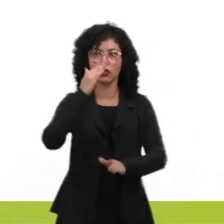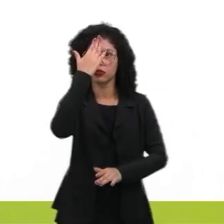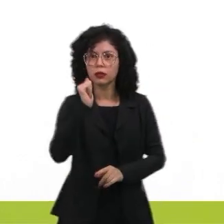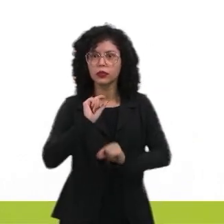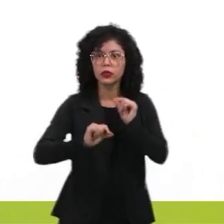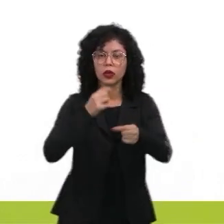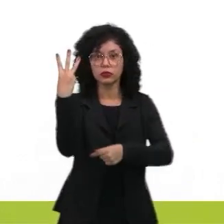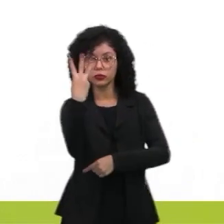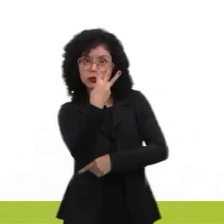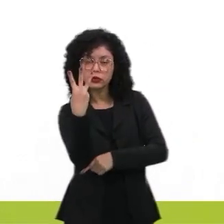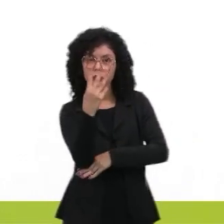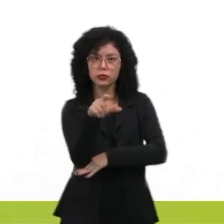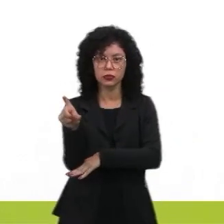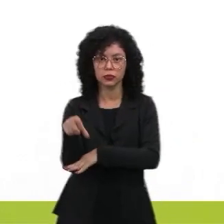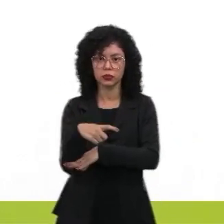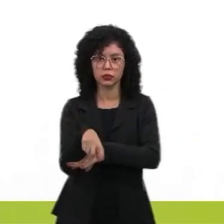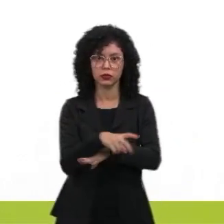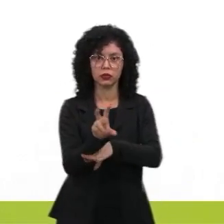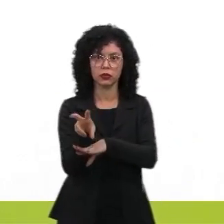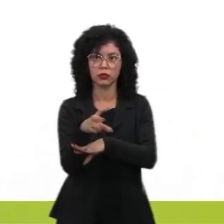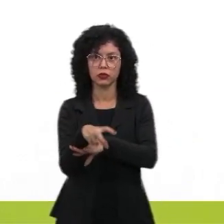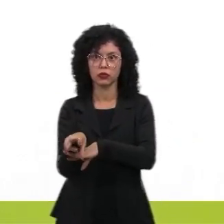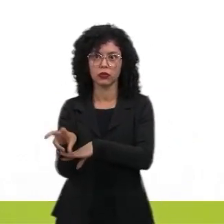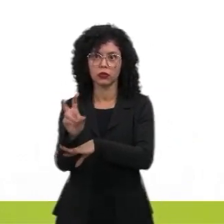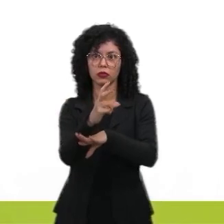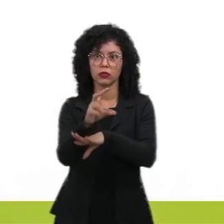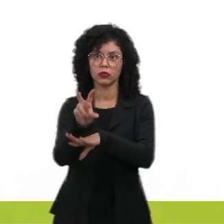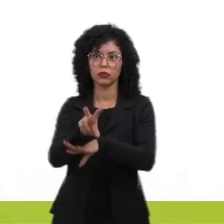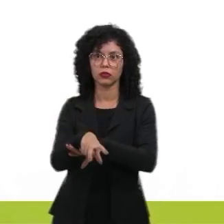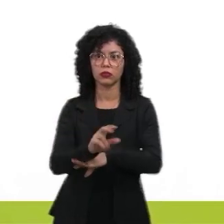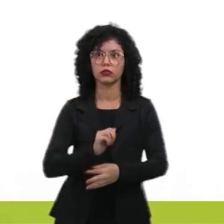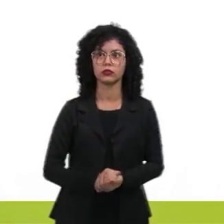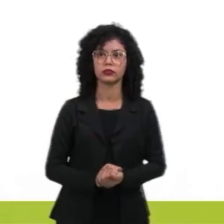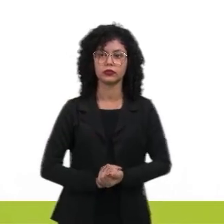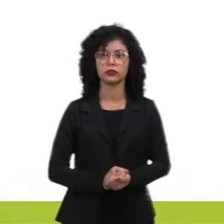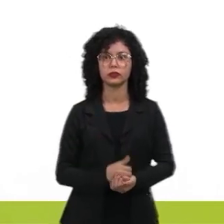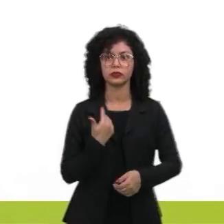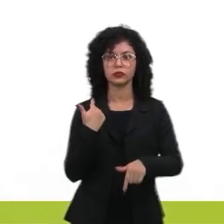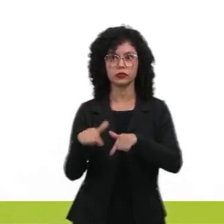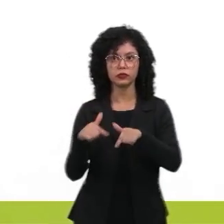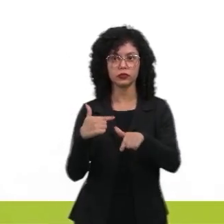que 3 máquinas, ok? 3 máquinas